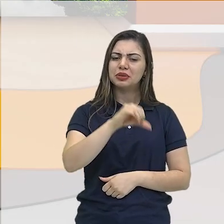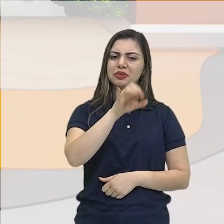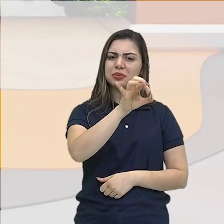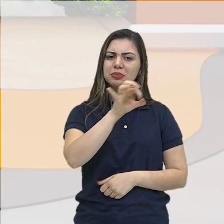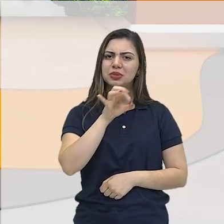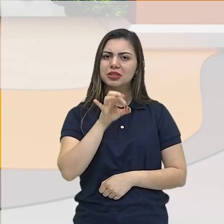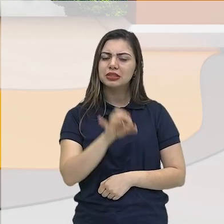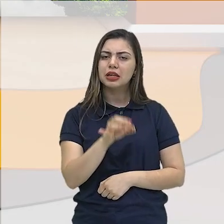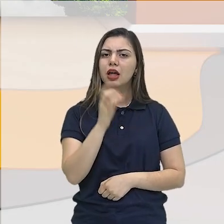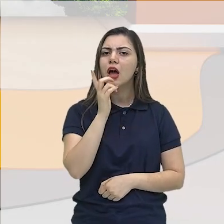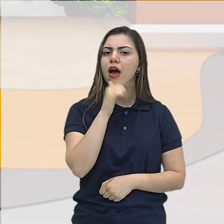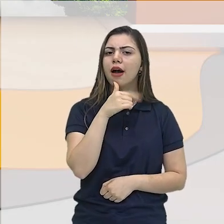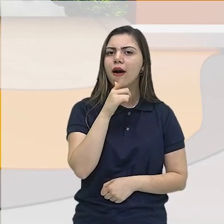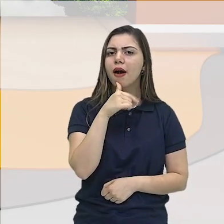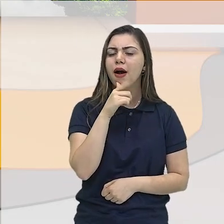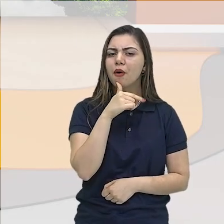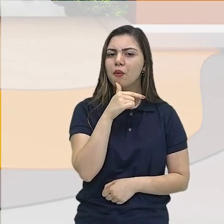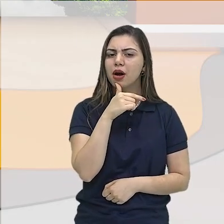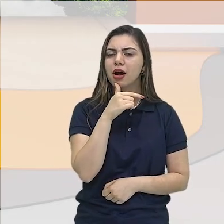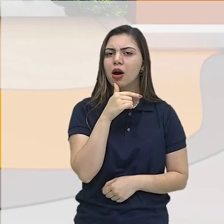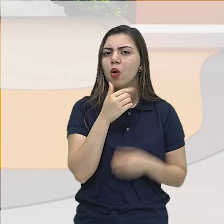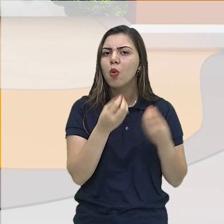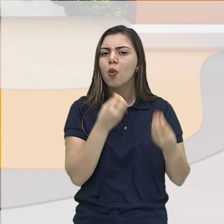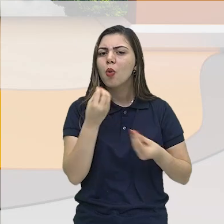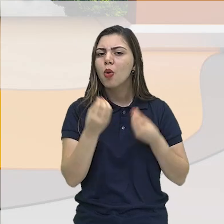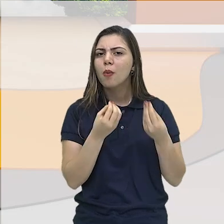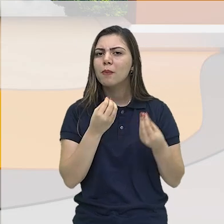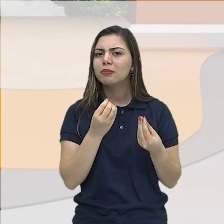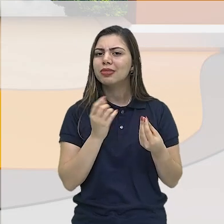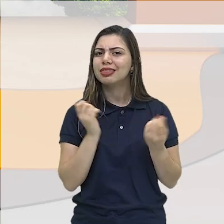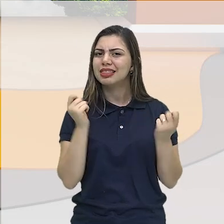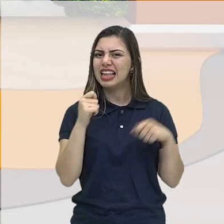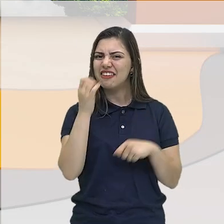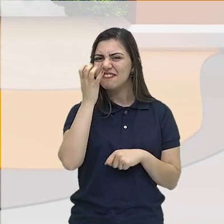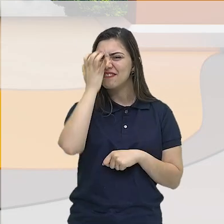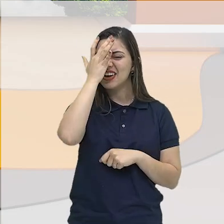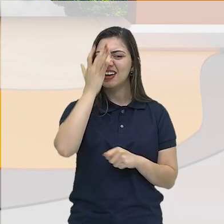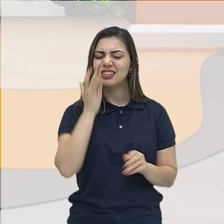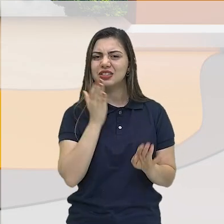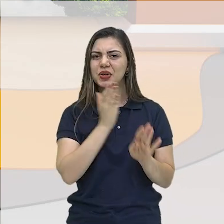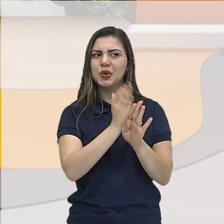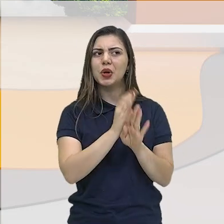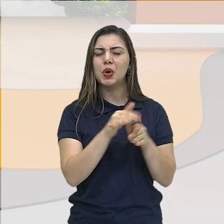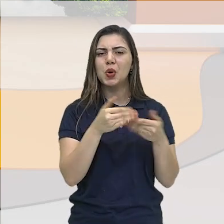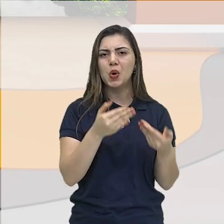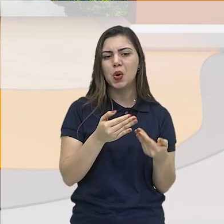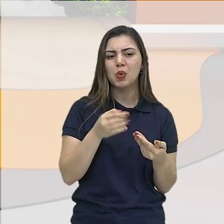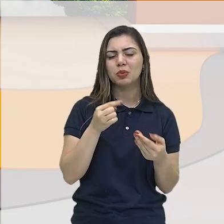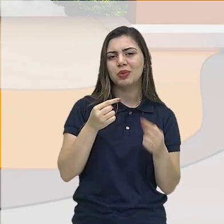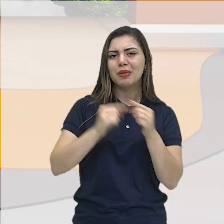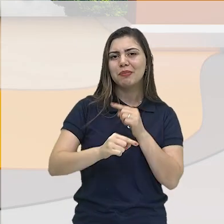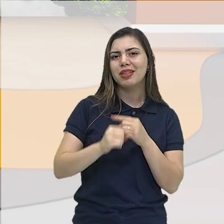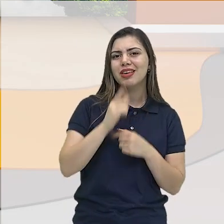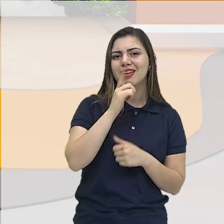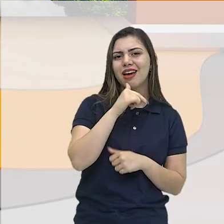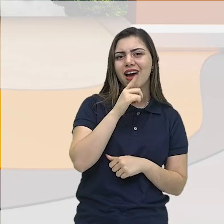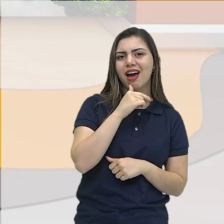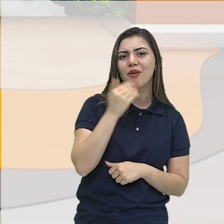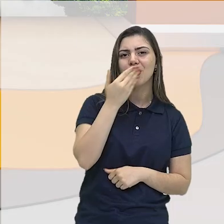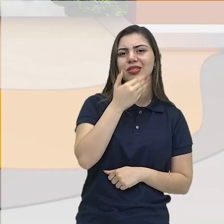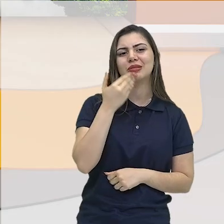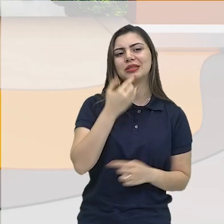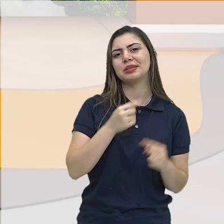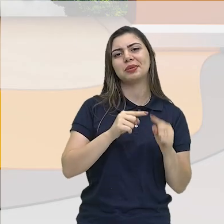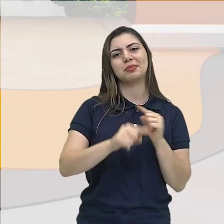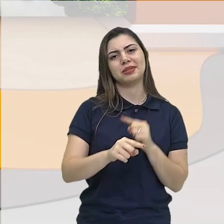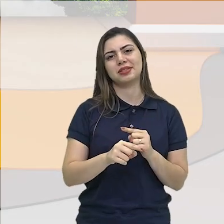99,99% da nossa água, ela não está de fácil acesso ou não é considerada água doce. Então, é isso que a